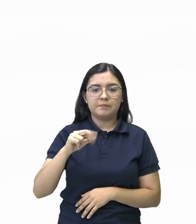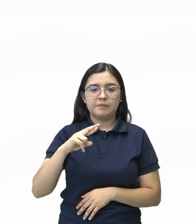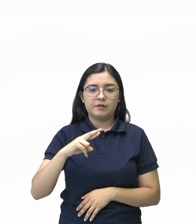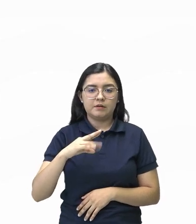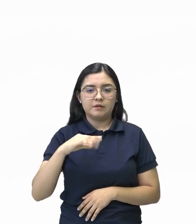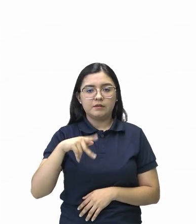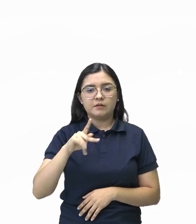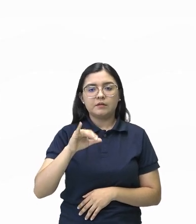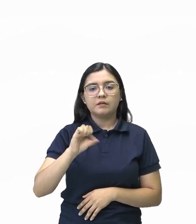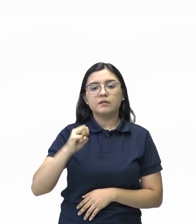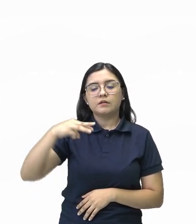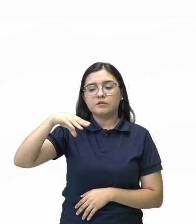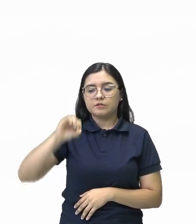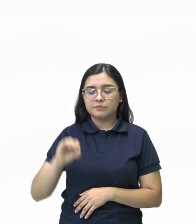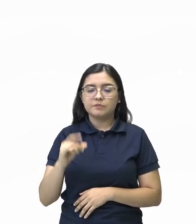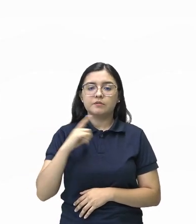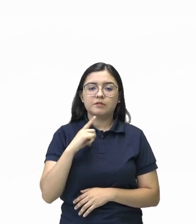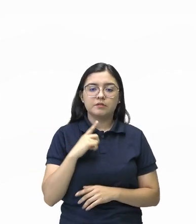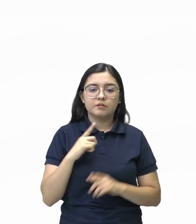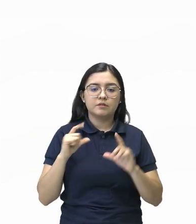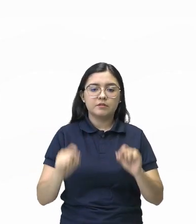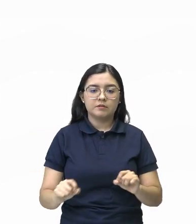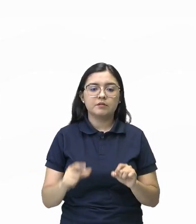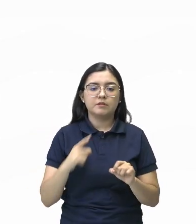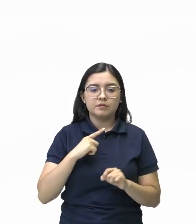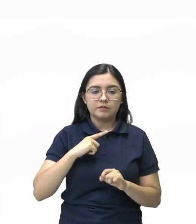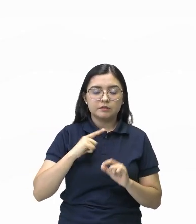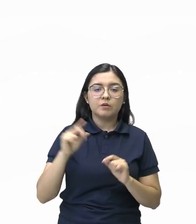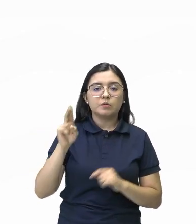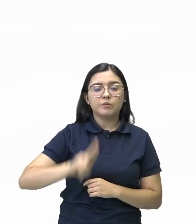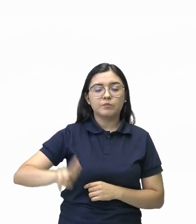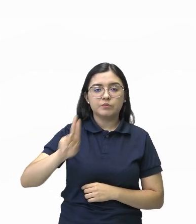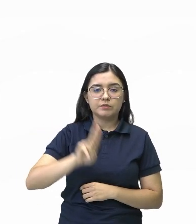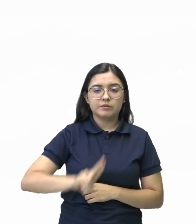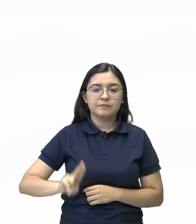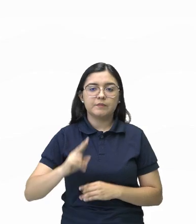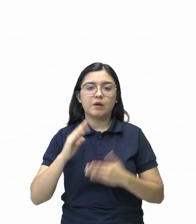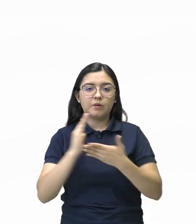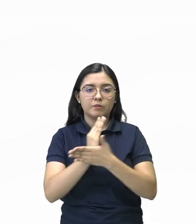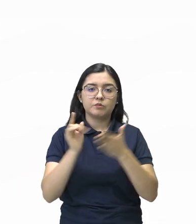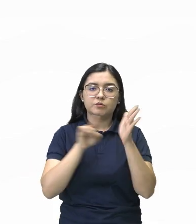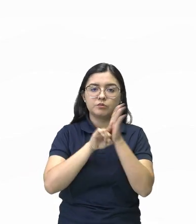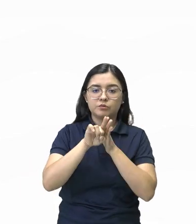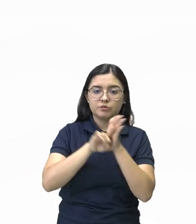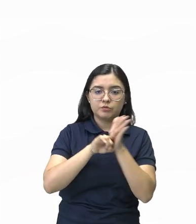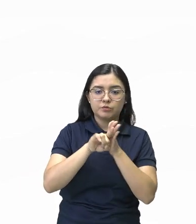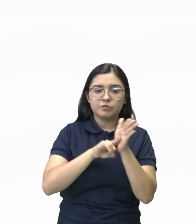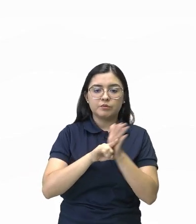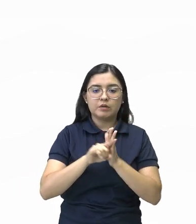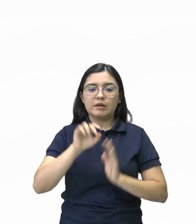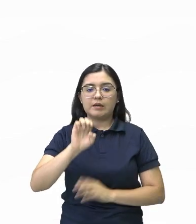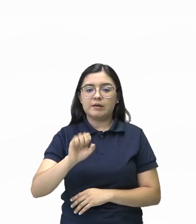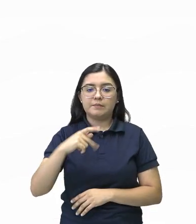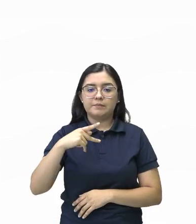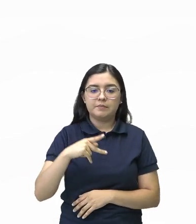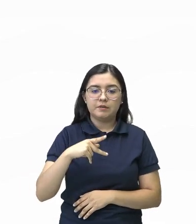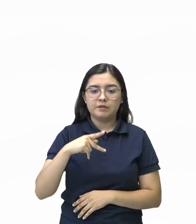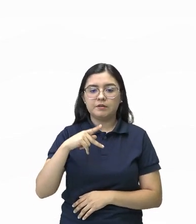que defende aí a epigenética, utiliza os estudos dentro da epigenética, que